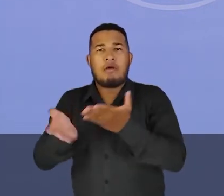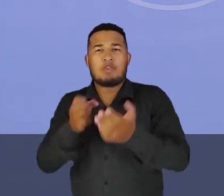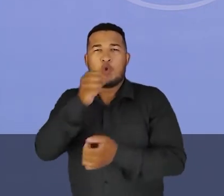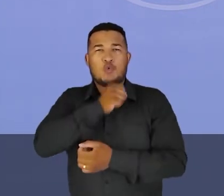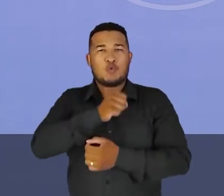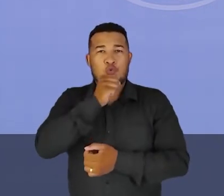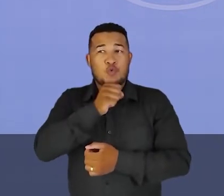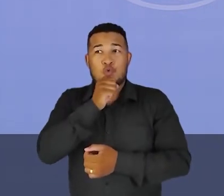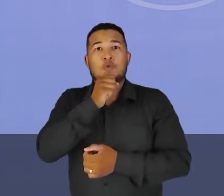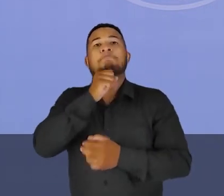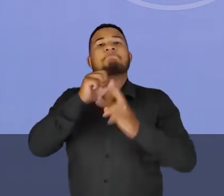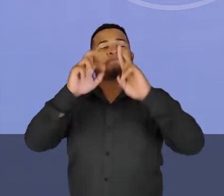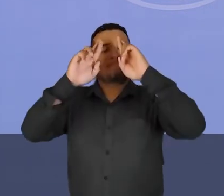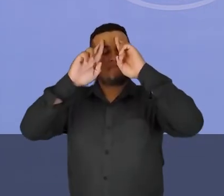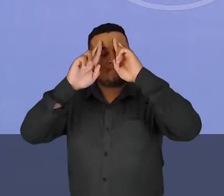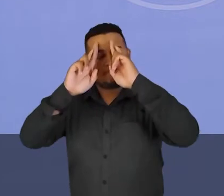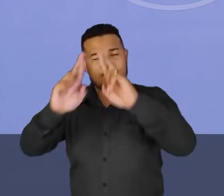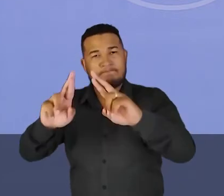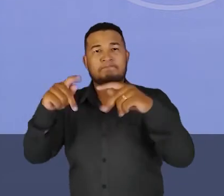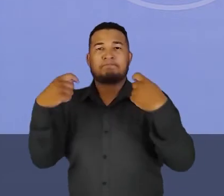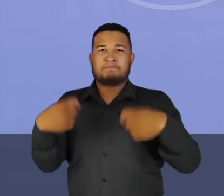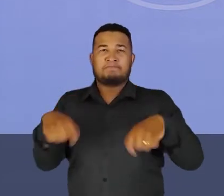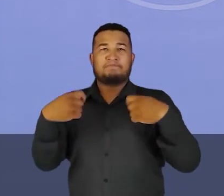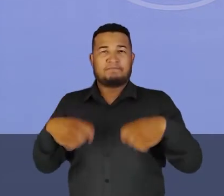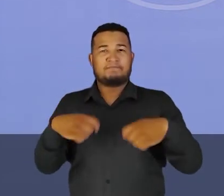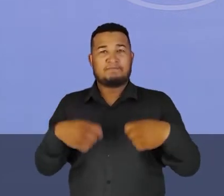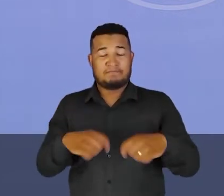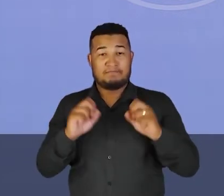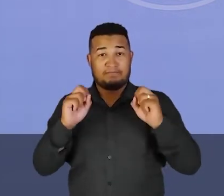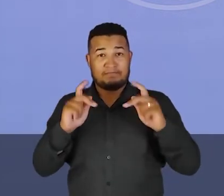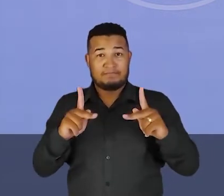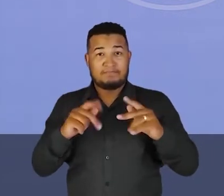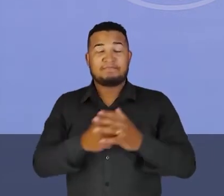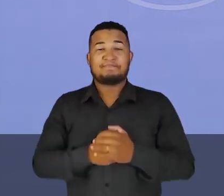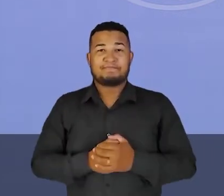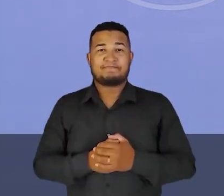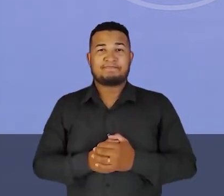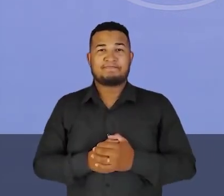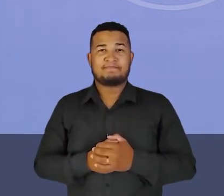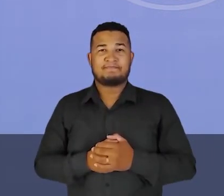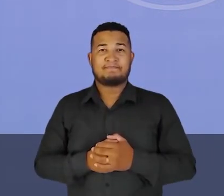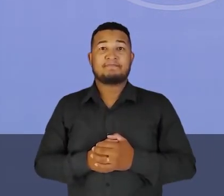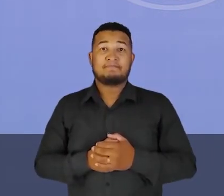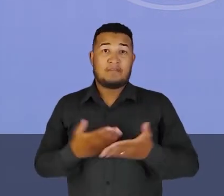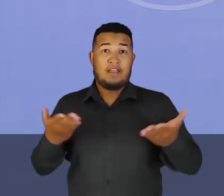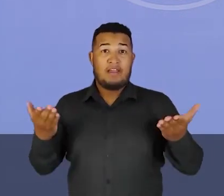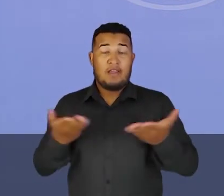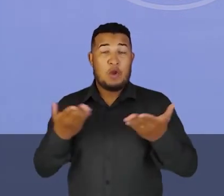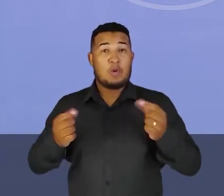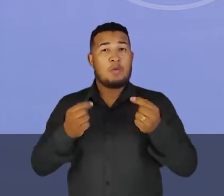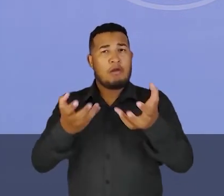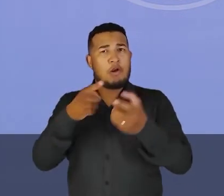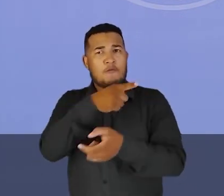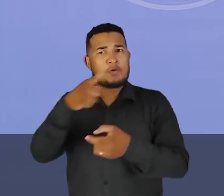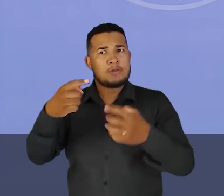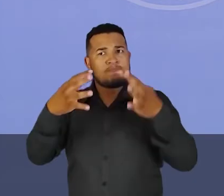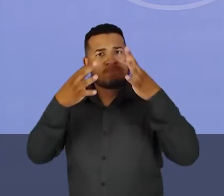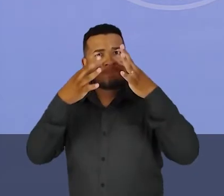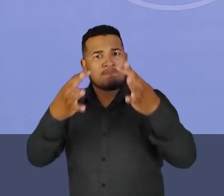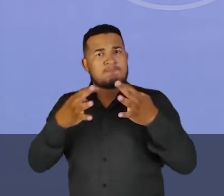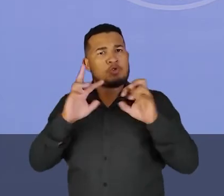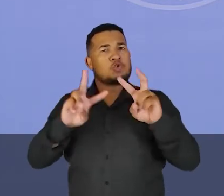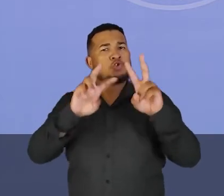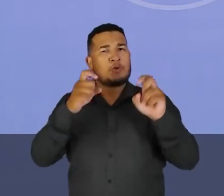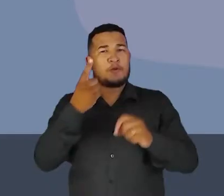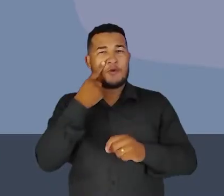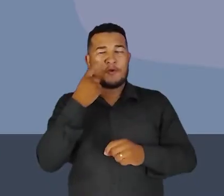idoso com todo o respeito, ok? Agora, eu quero chamar a atenção de vocês para